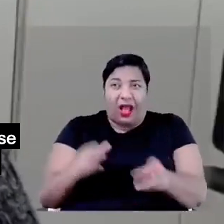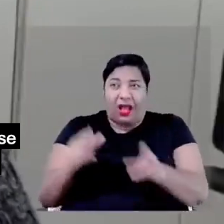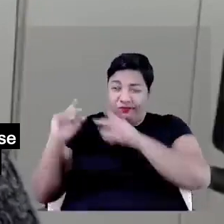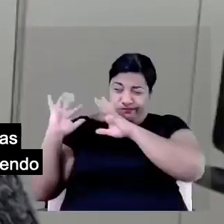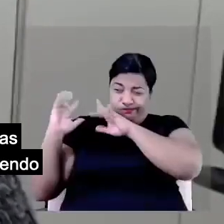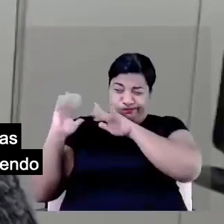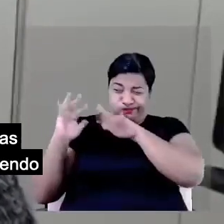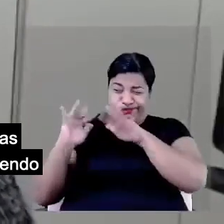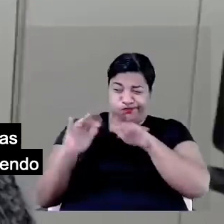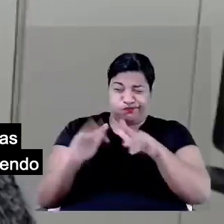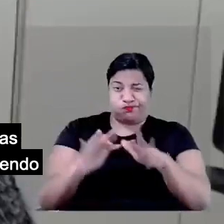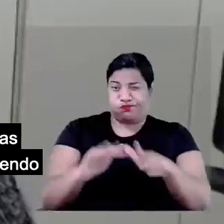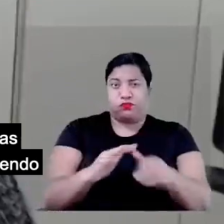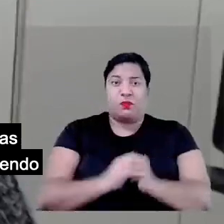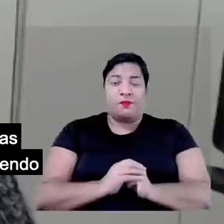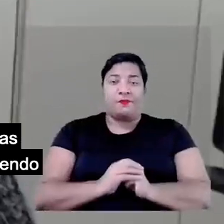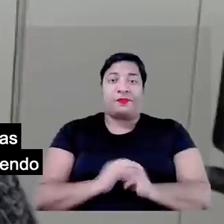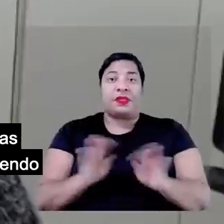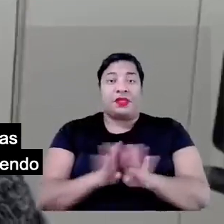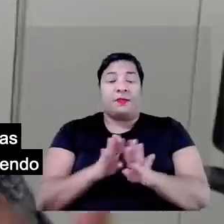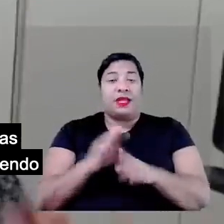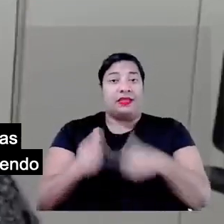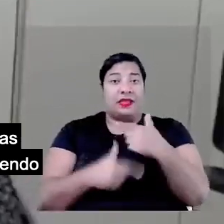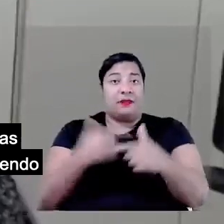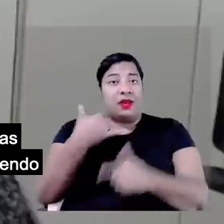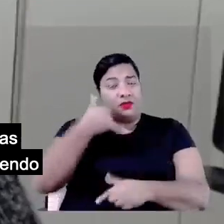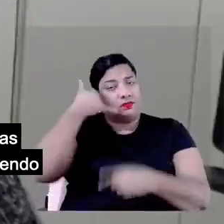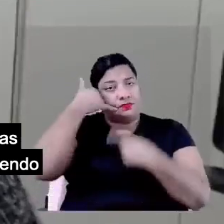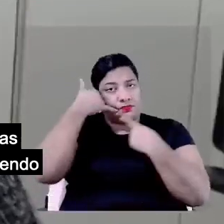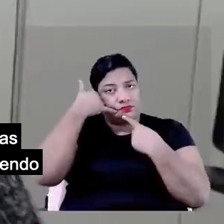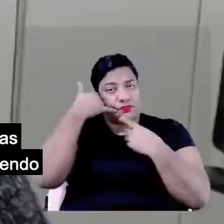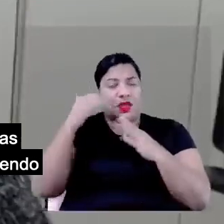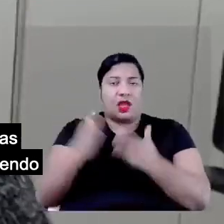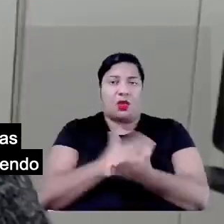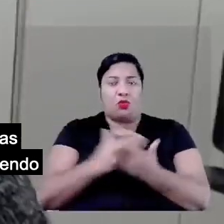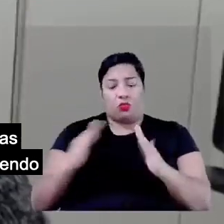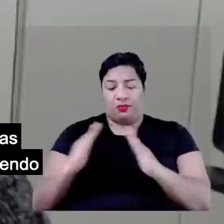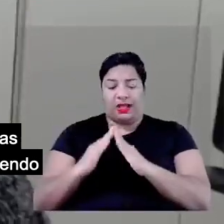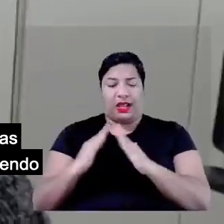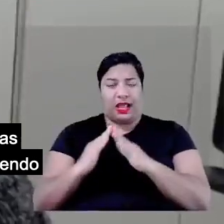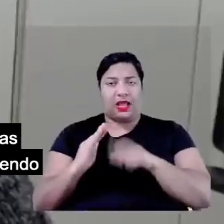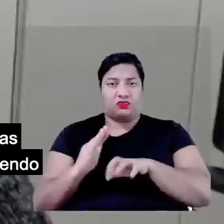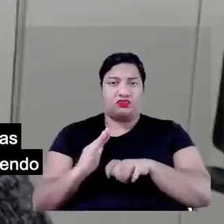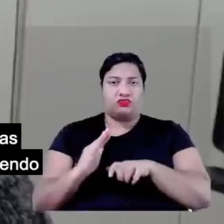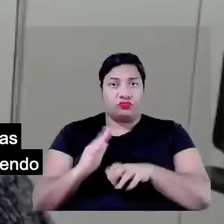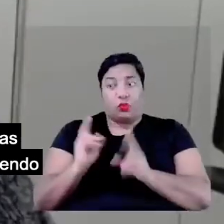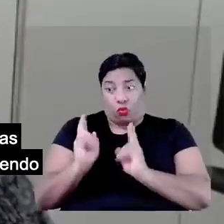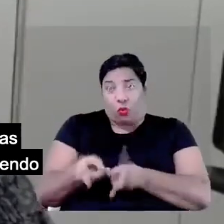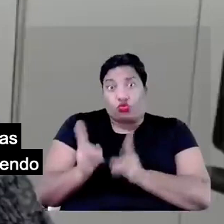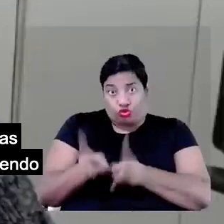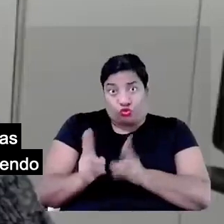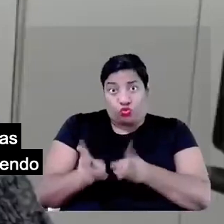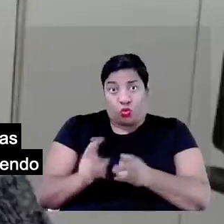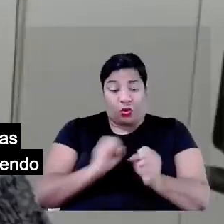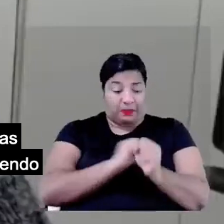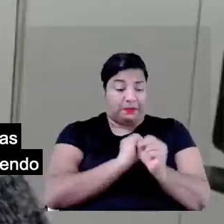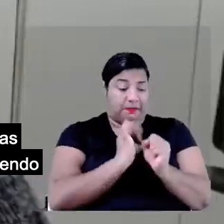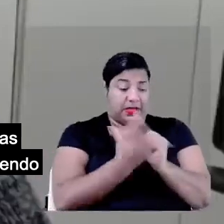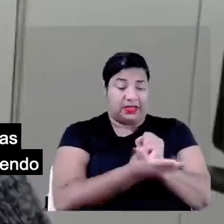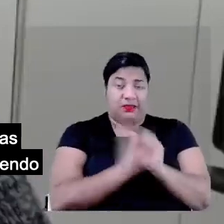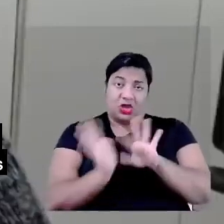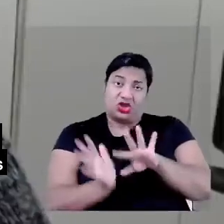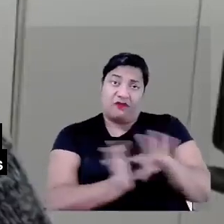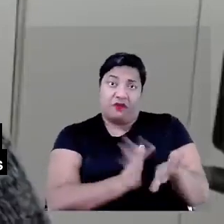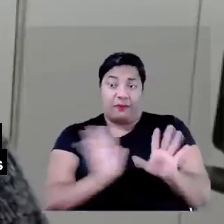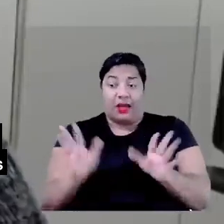questão do teletrabalho, né, que foi instituído por algumas empresas, algumas acabaram mantendo mesmo com o fim da pandemia, E aí